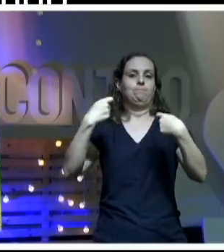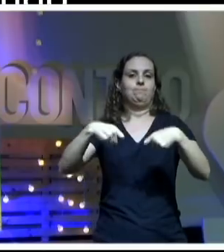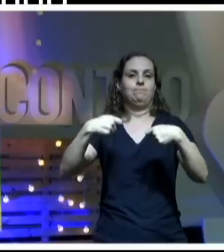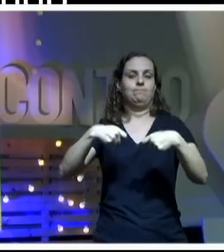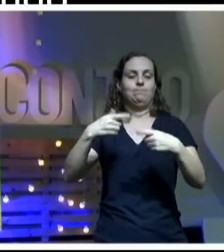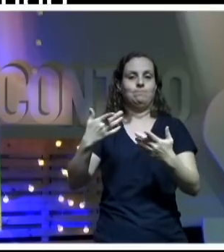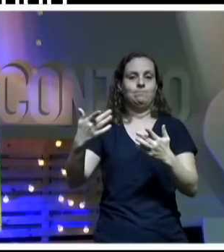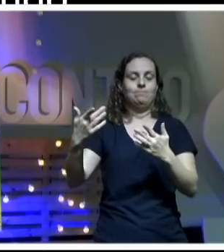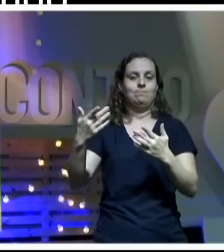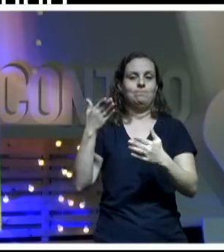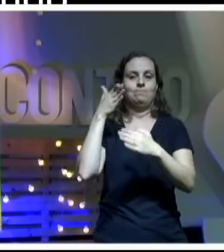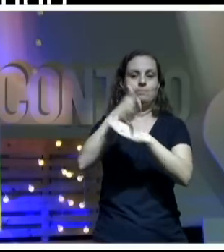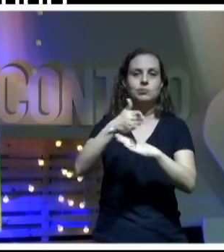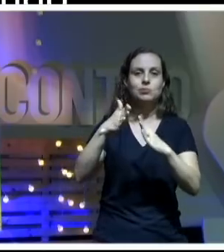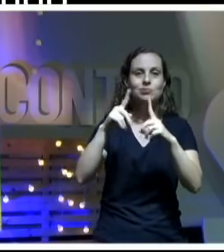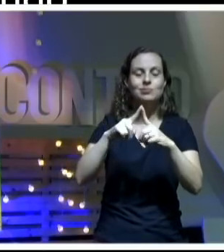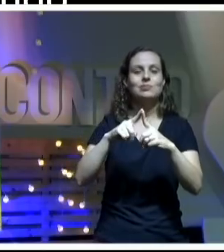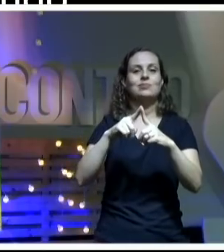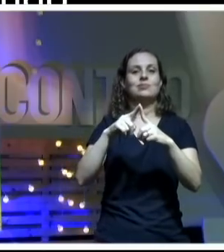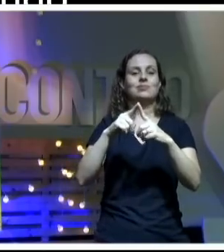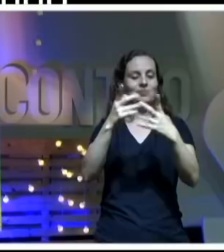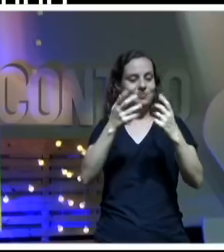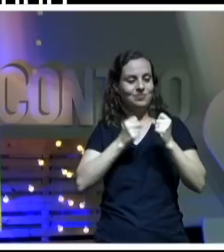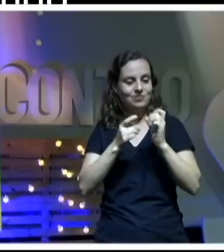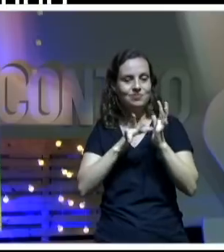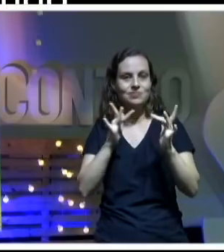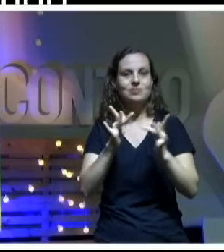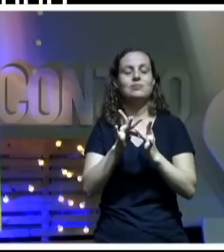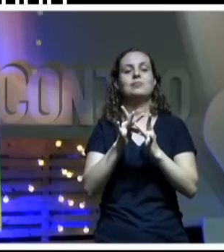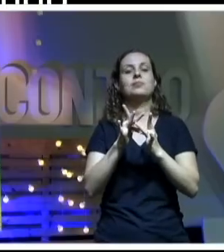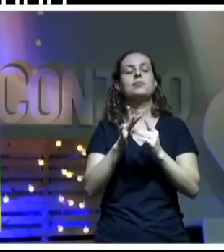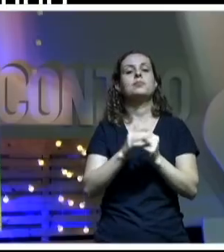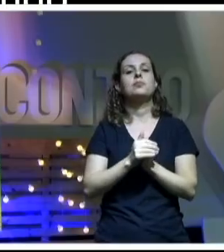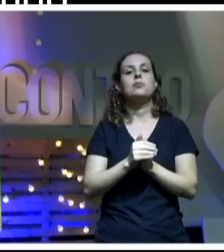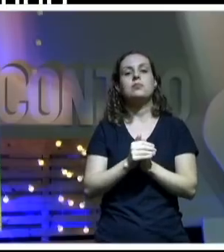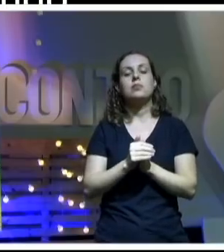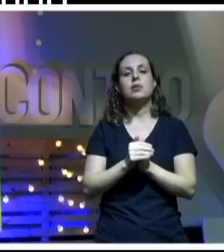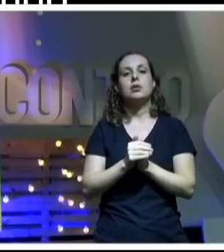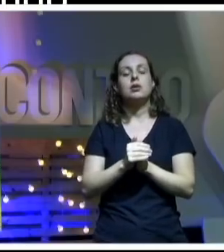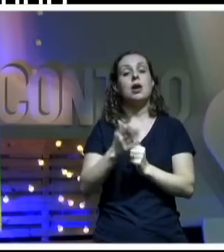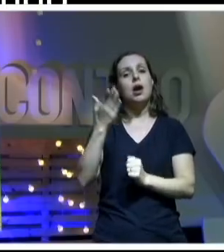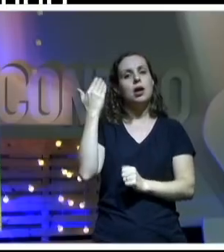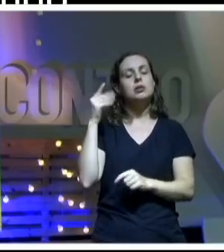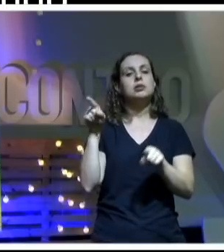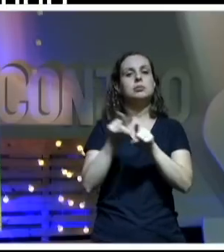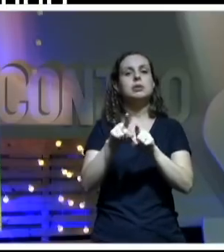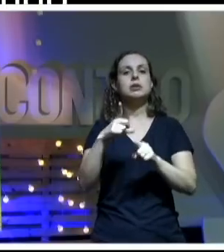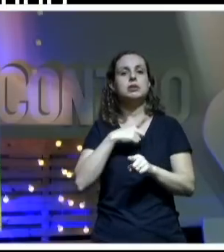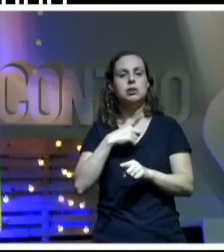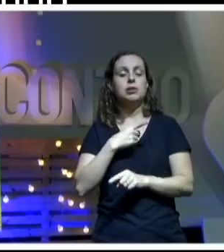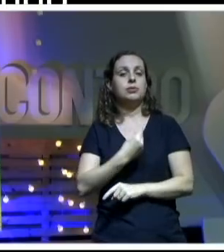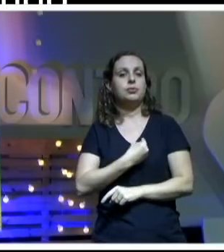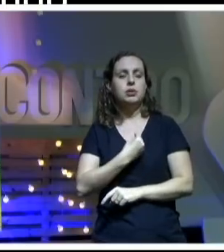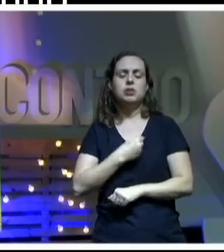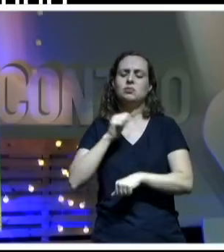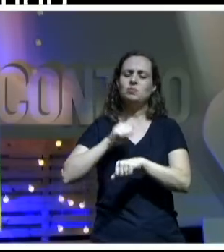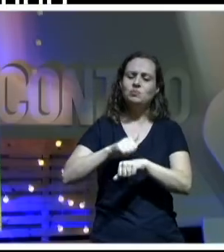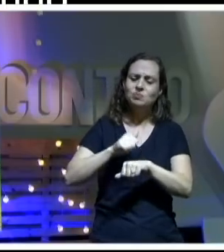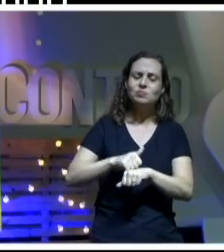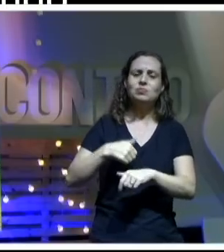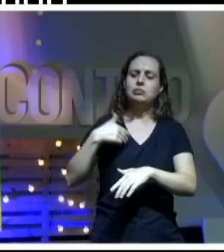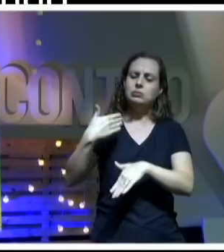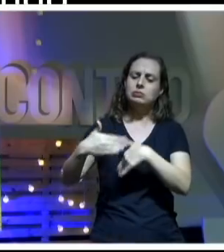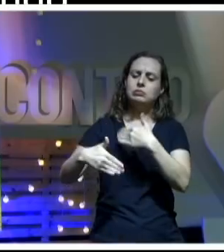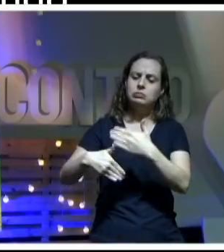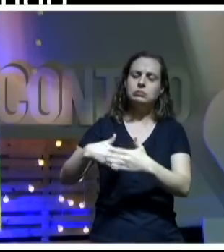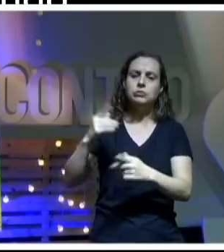veja as raízes disso e ele insistiu o retorno uma vida primitiva da era apostólica onde o acesso direto ao